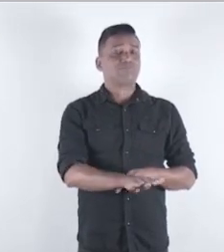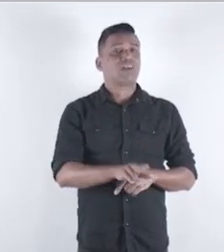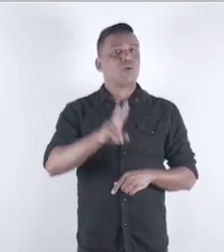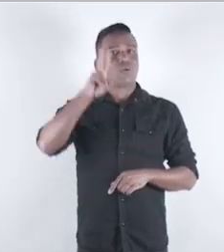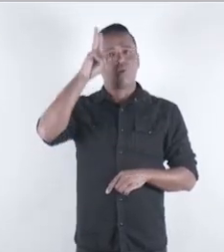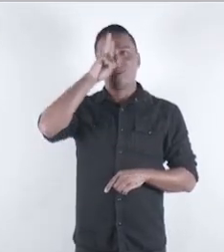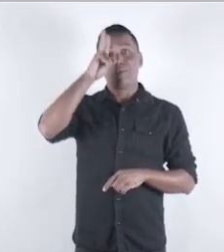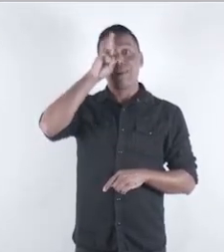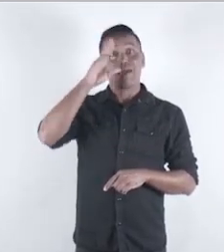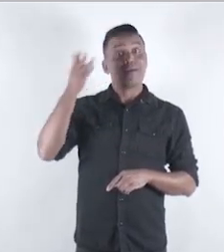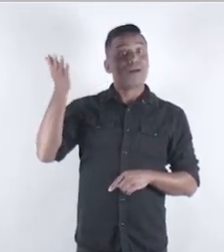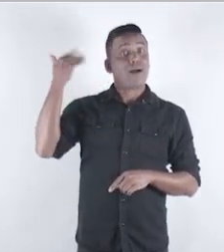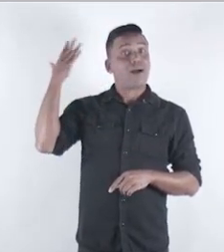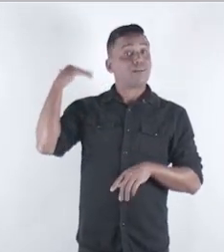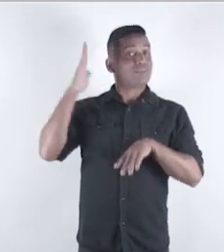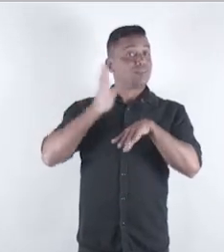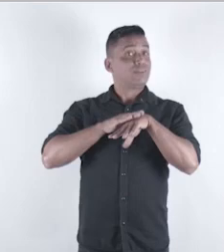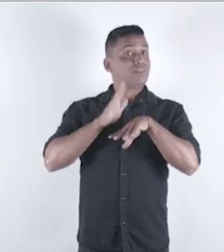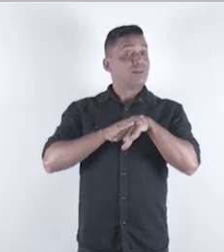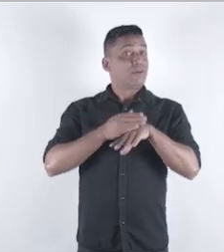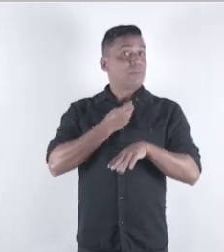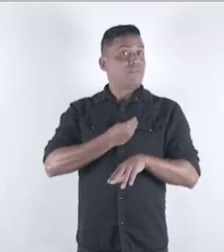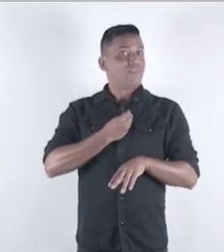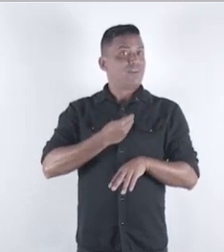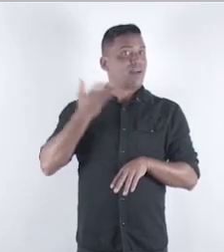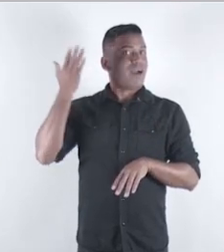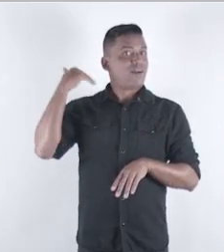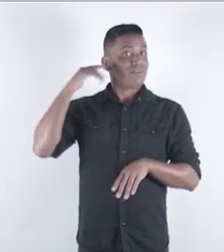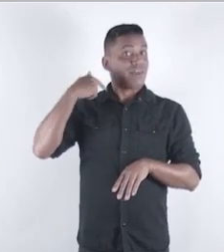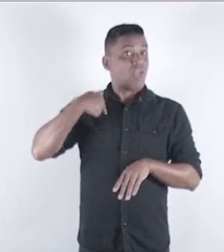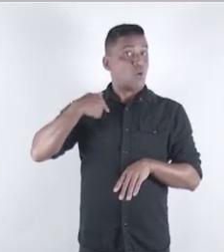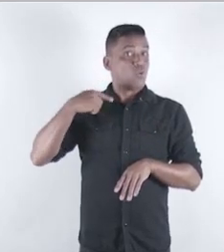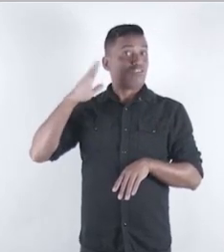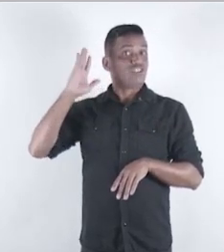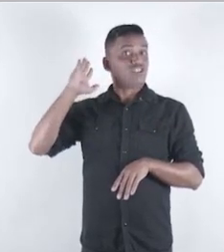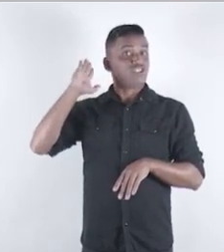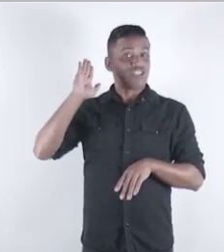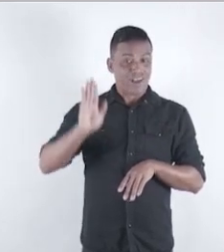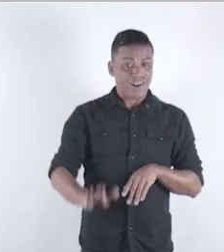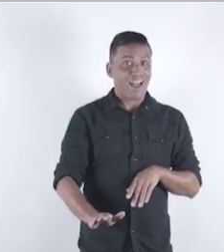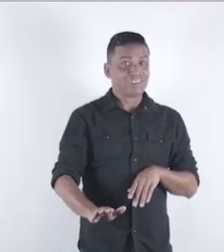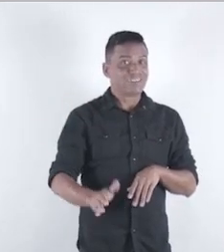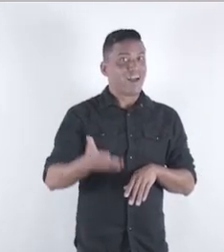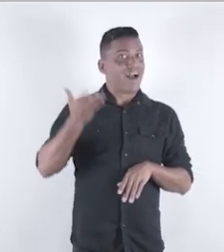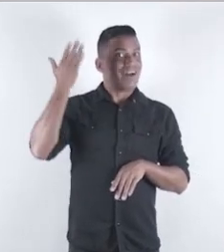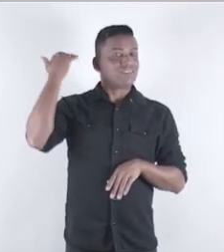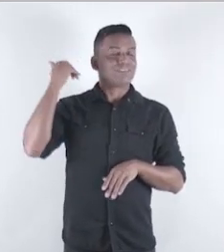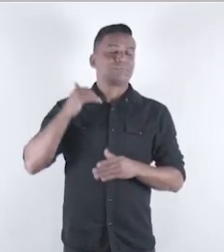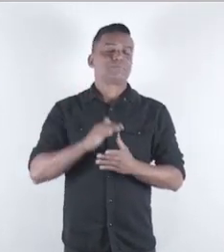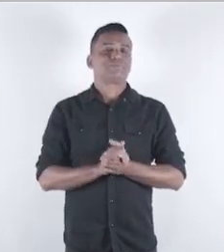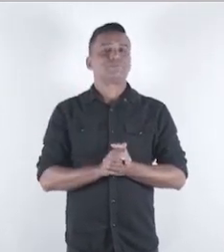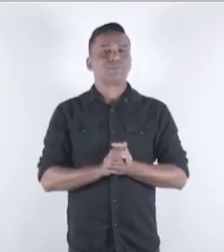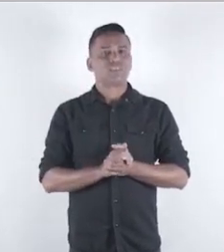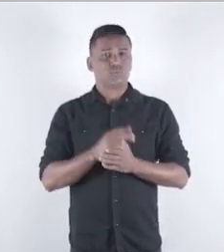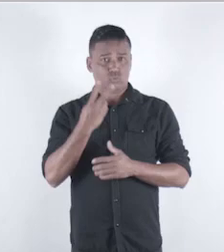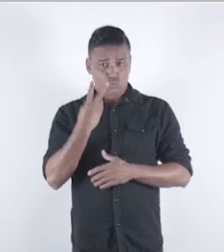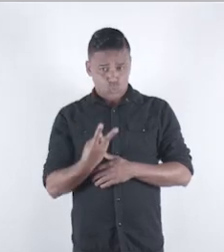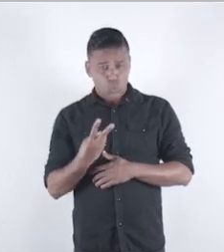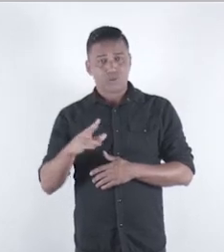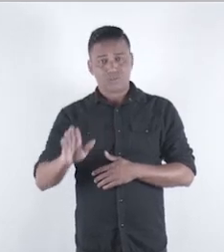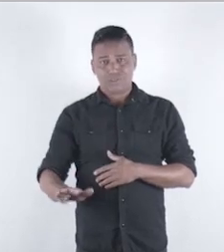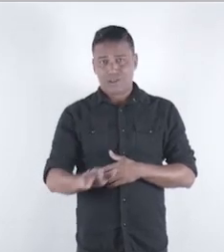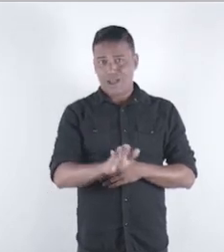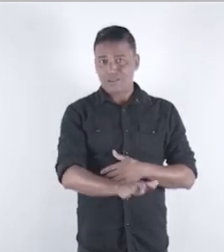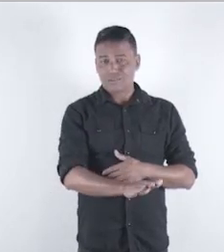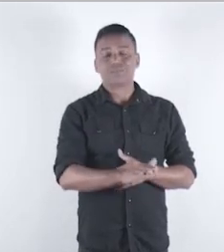de situações que eu mesma vivi quando era criança. Que era o seguinte: existiam duas crianças em